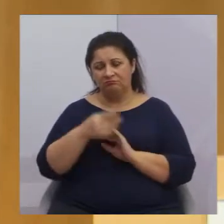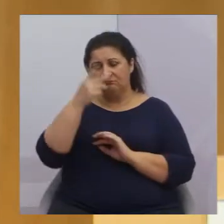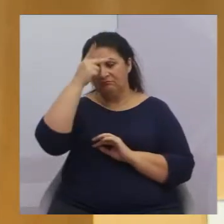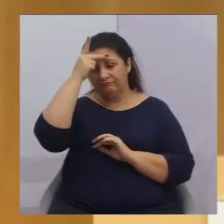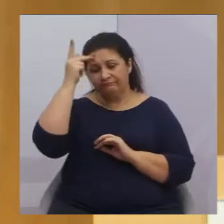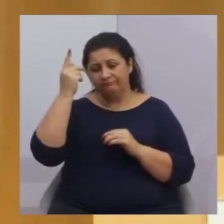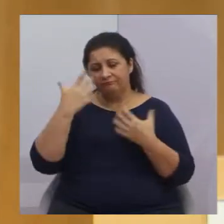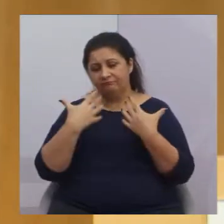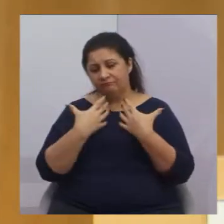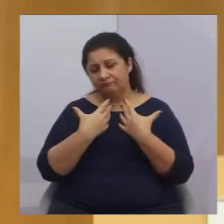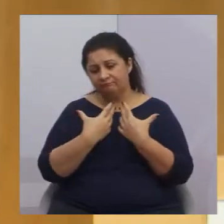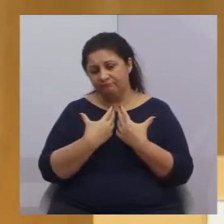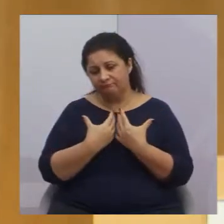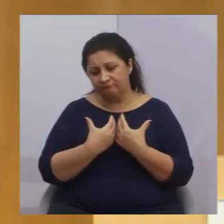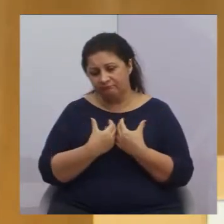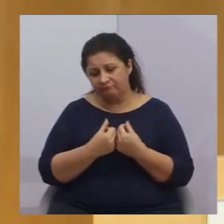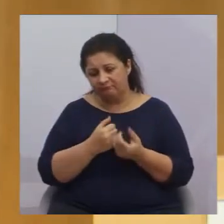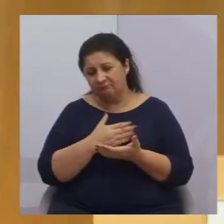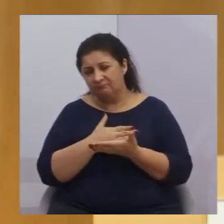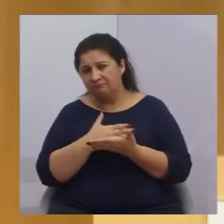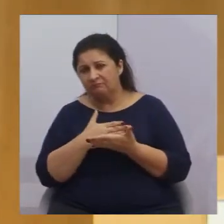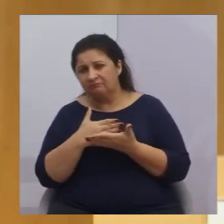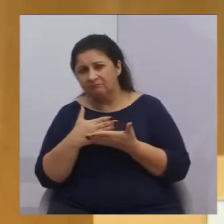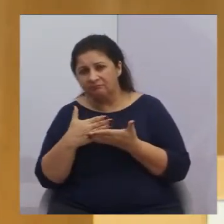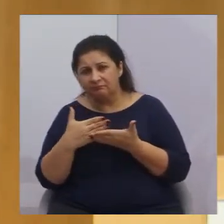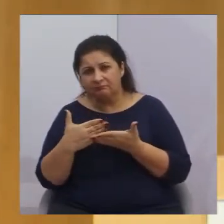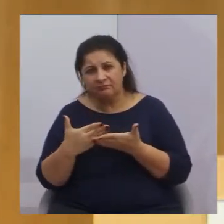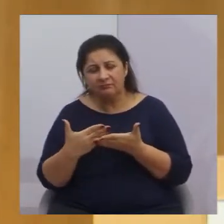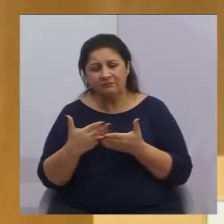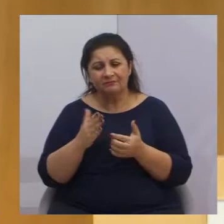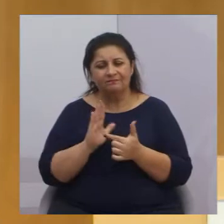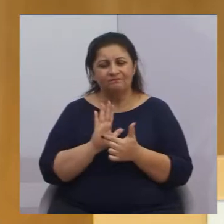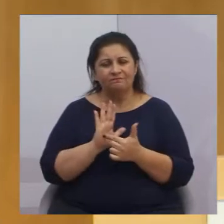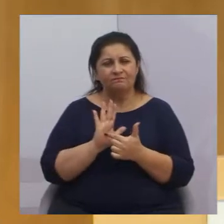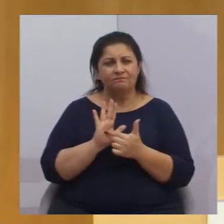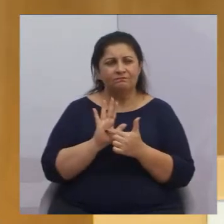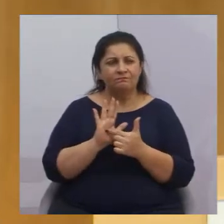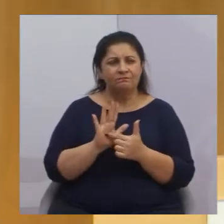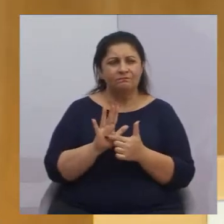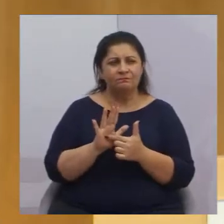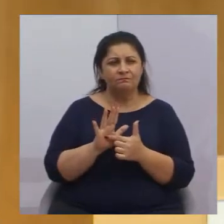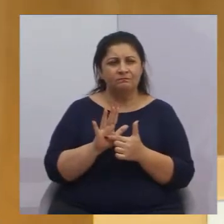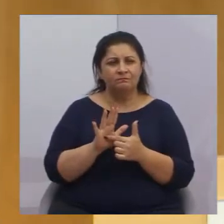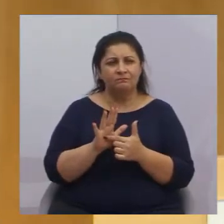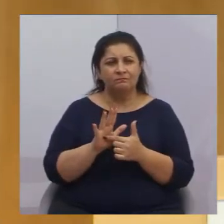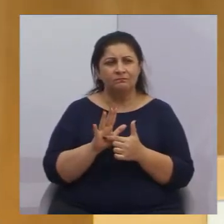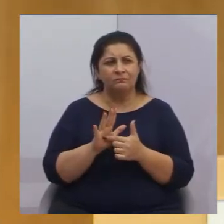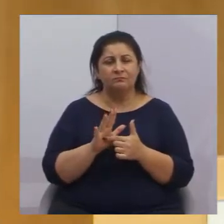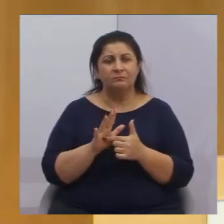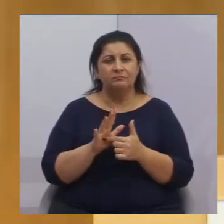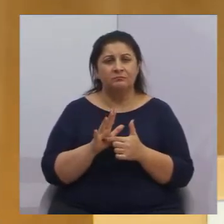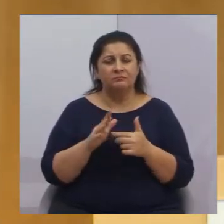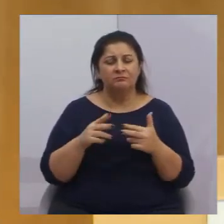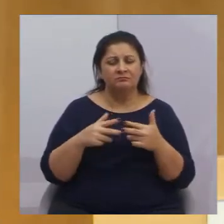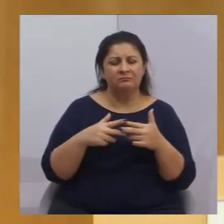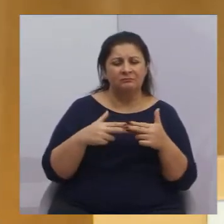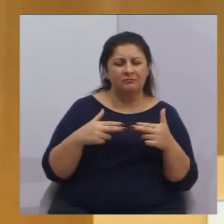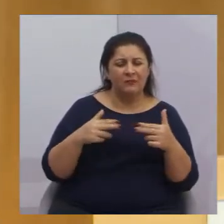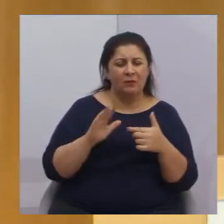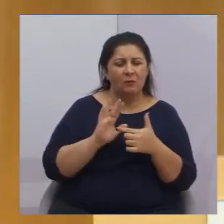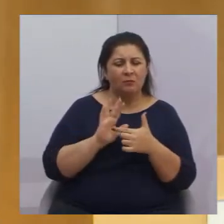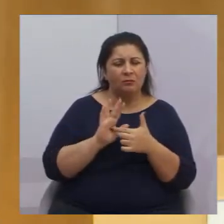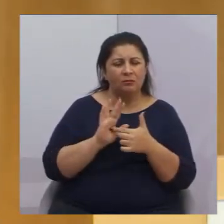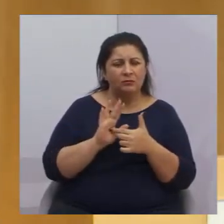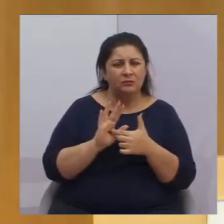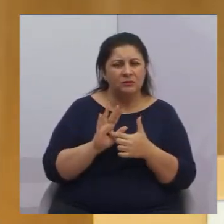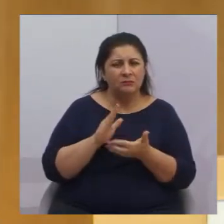desanimando. E aí ela vai começando a apresentar alguns estágios dessa doença, né?